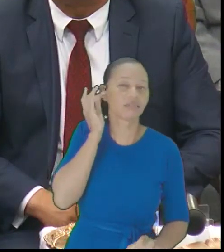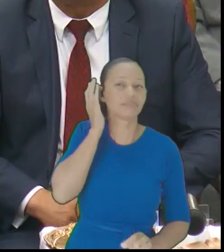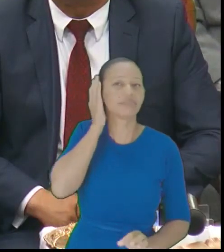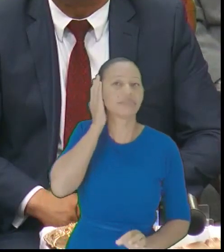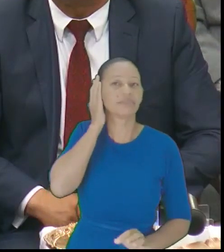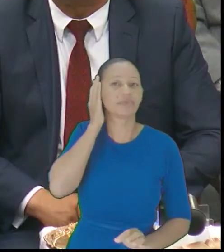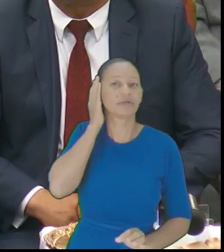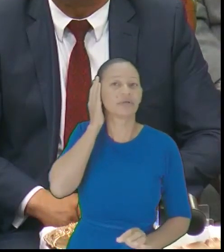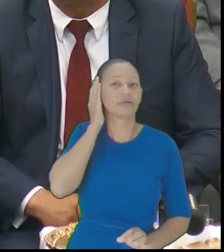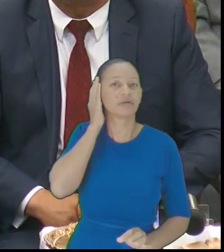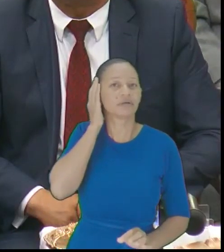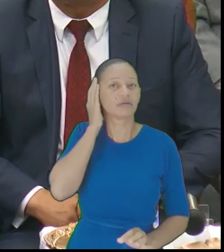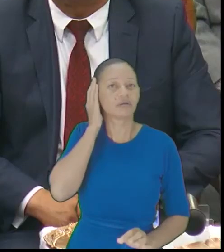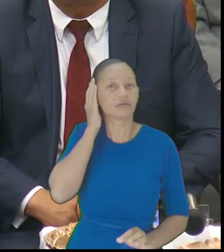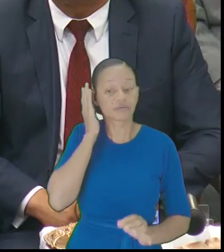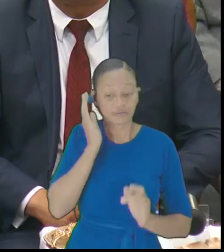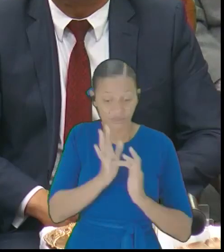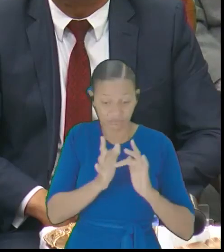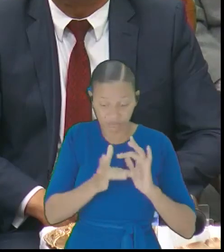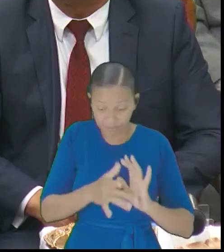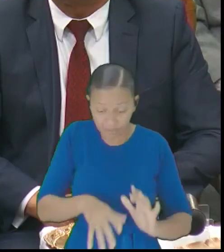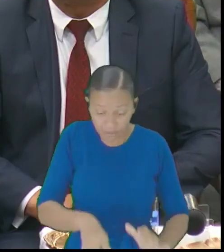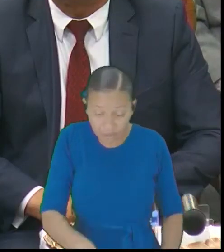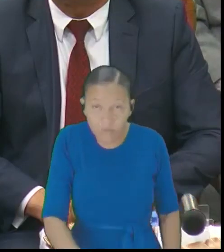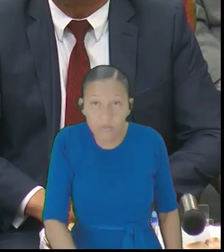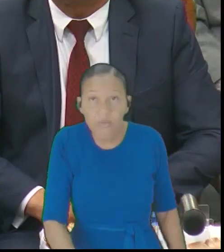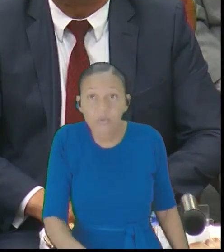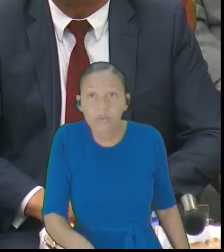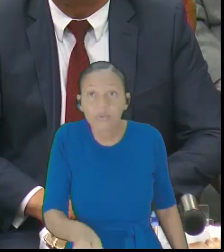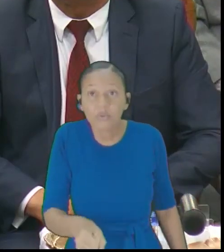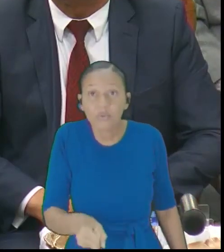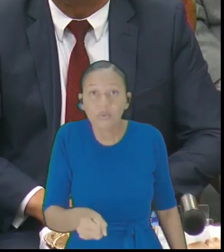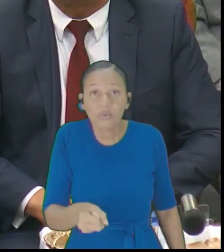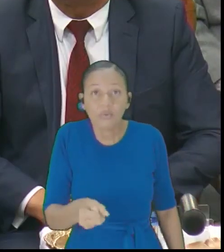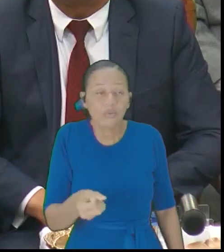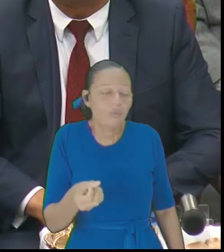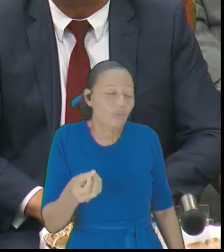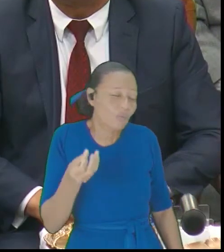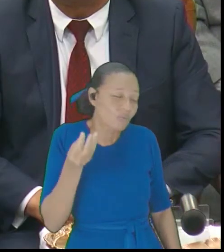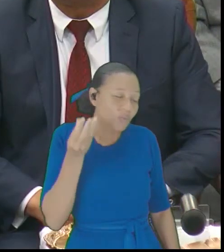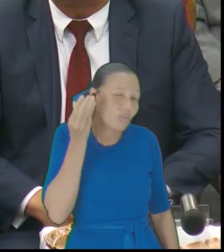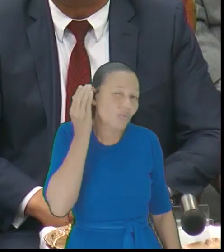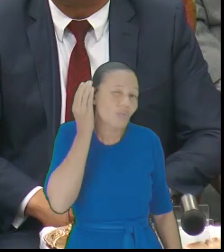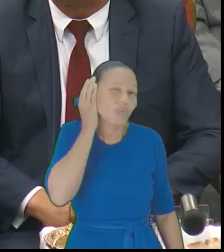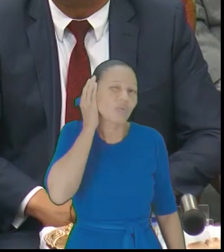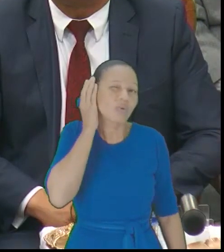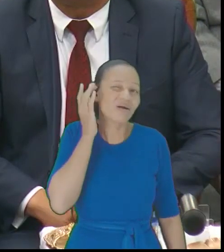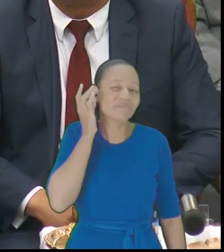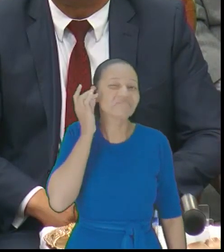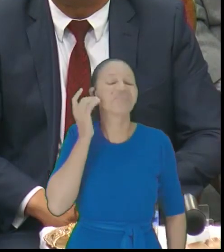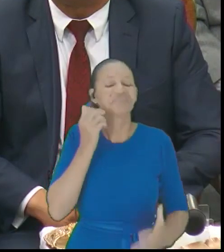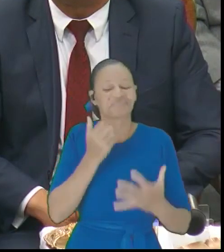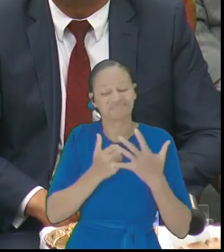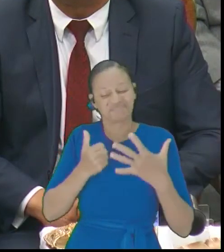A Bíblia diz que Jesus pegou o pedaço da orelha e foi lá e tocou. Que privilégio é esse? Fala